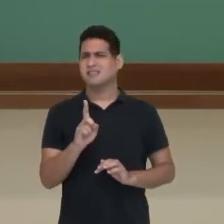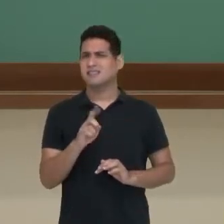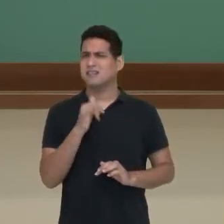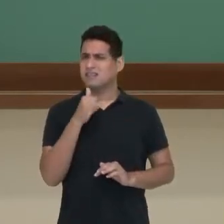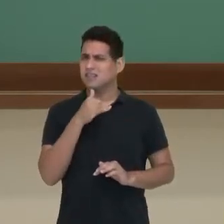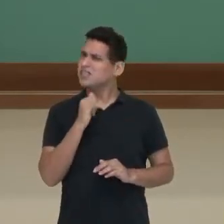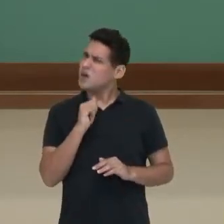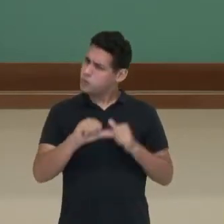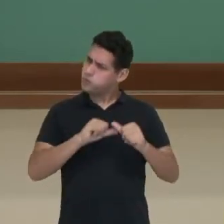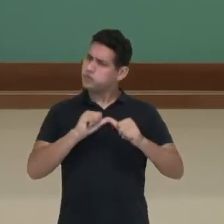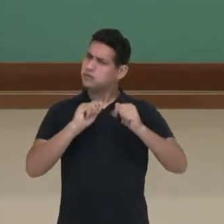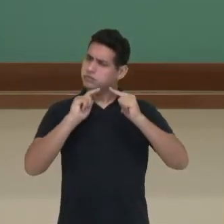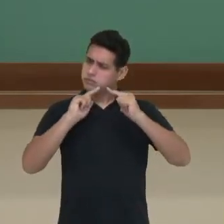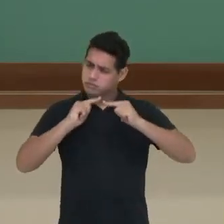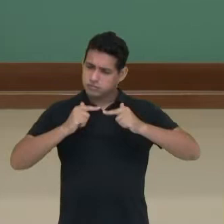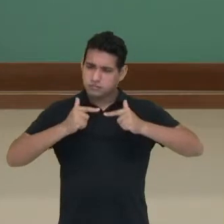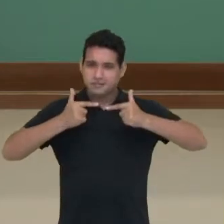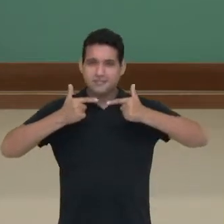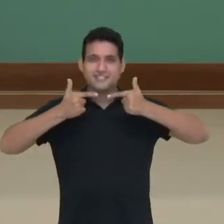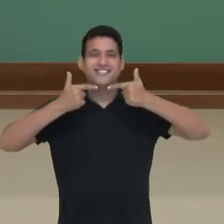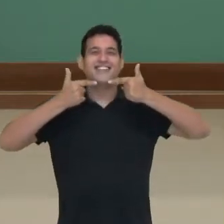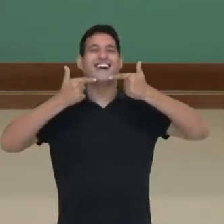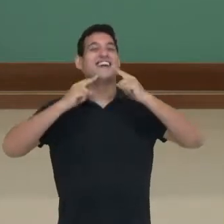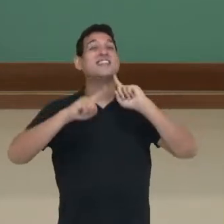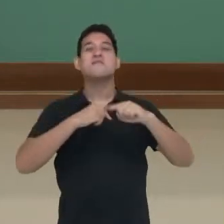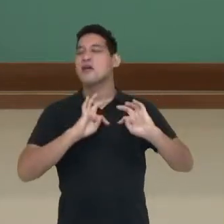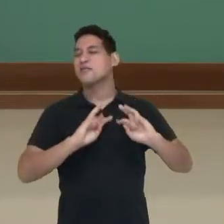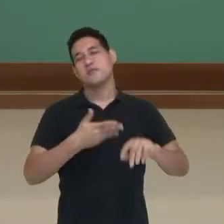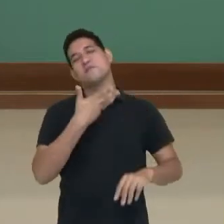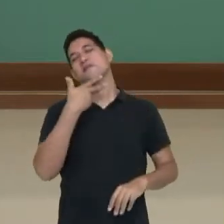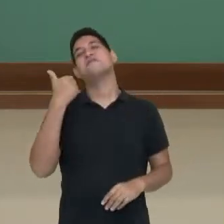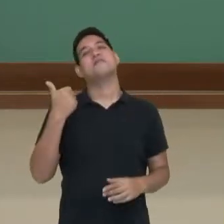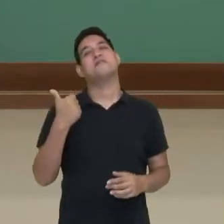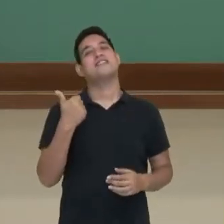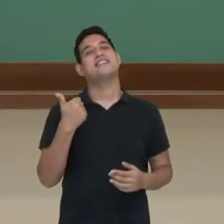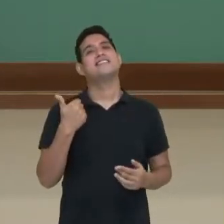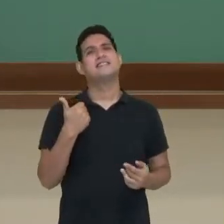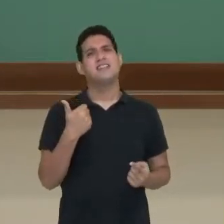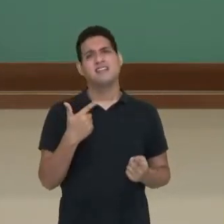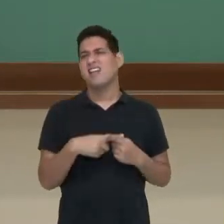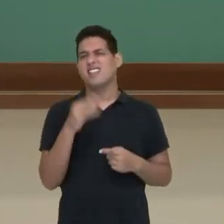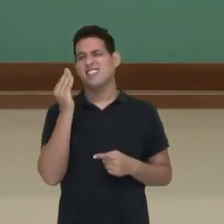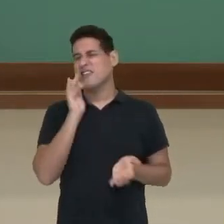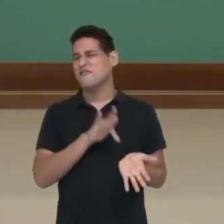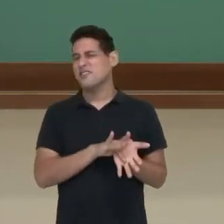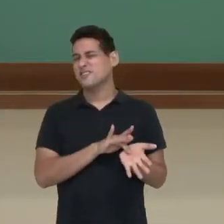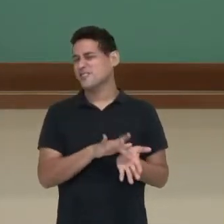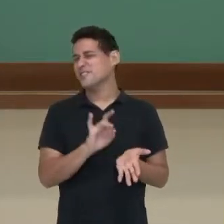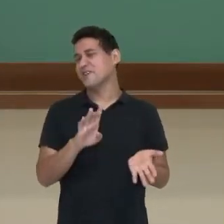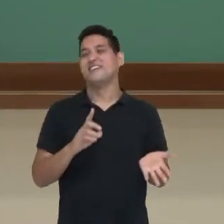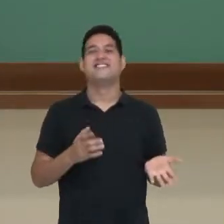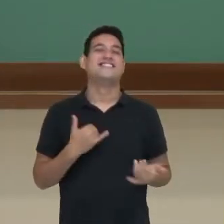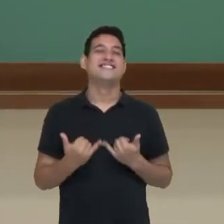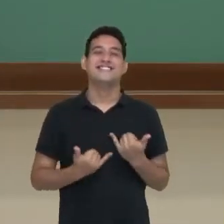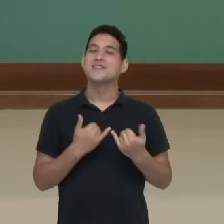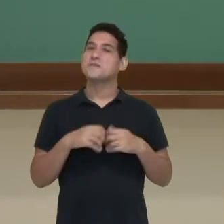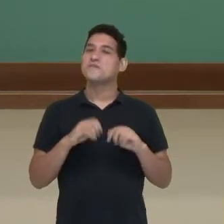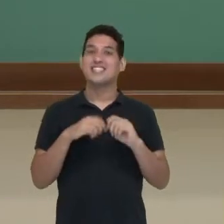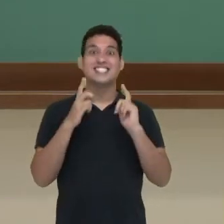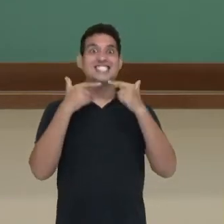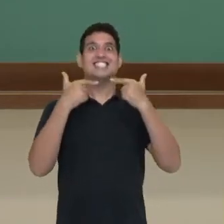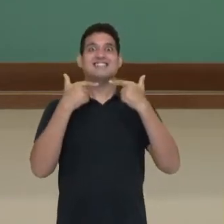nesse rosto aí, nessa cara, que já já tudo fica muito melhor, ok? Nem que seja forçado, exatamente. Sorrisão amarelo